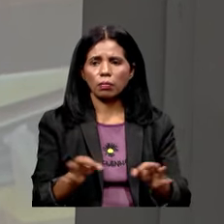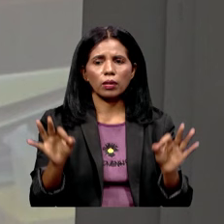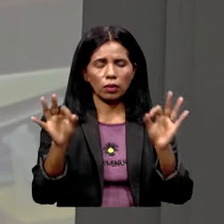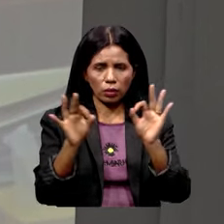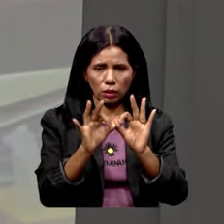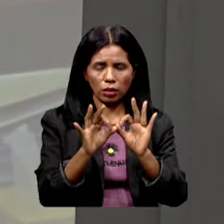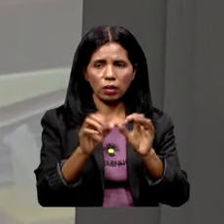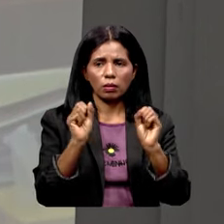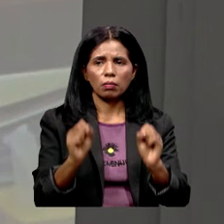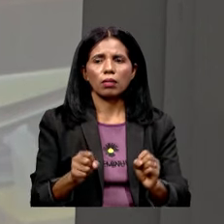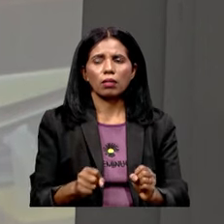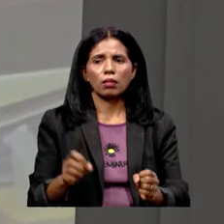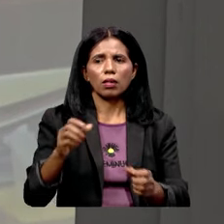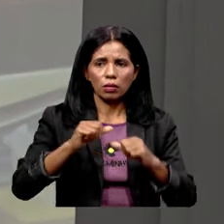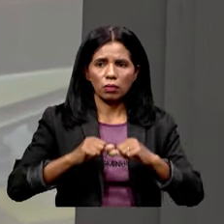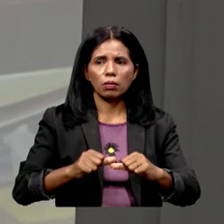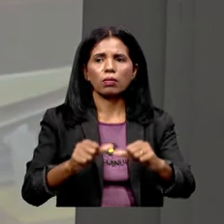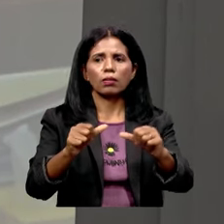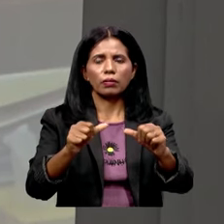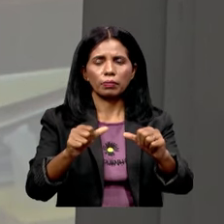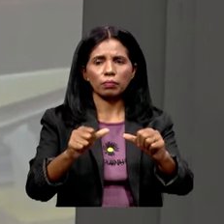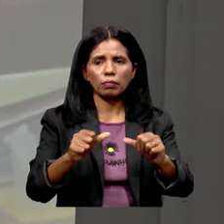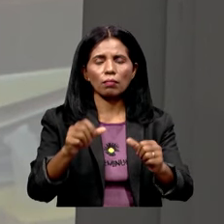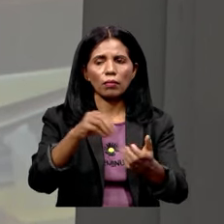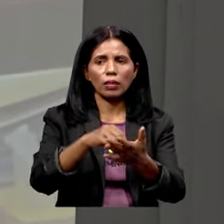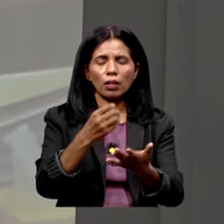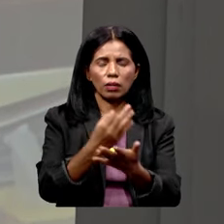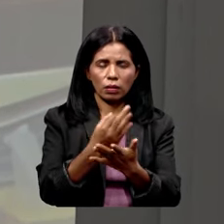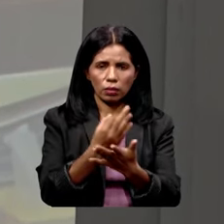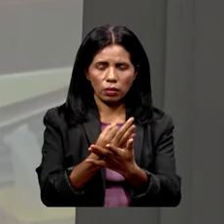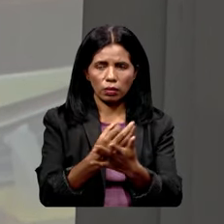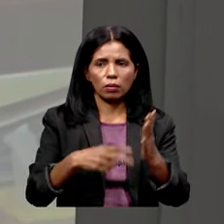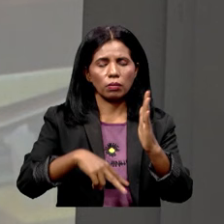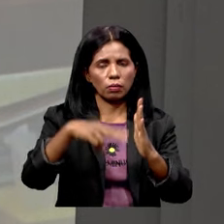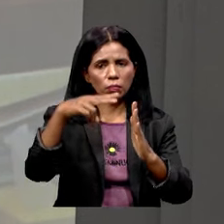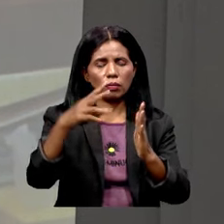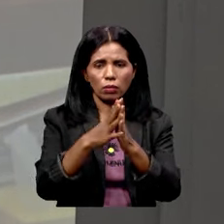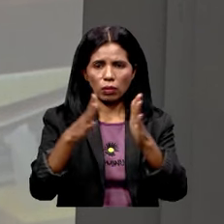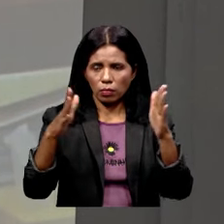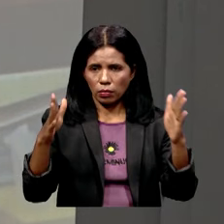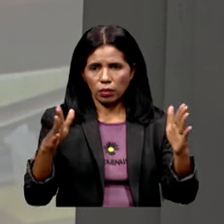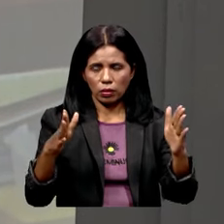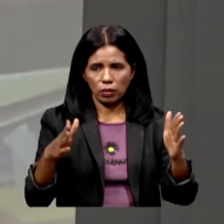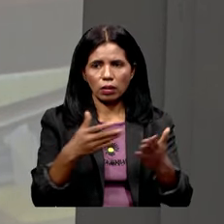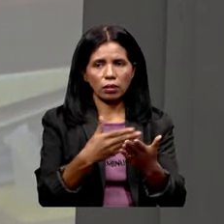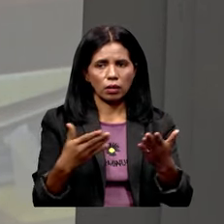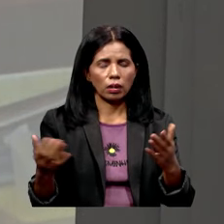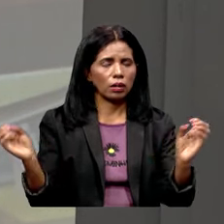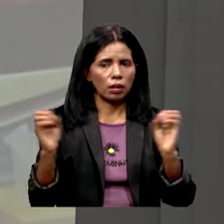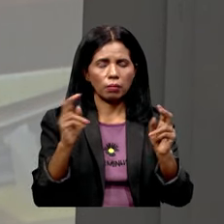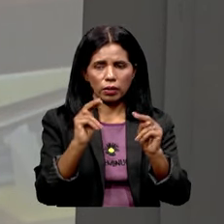a tu bele a tu continua orçamento o quantia bot ba se sane bela